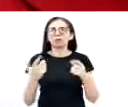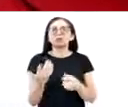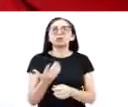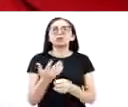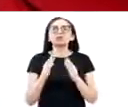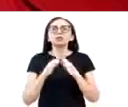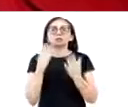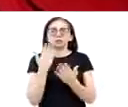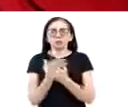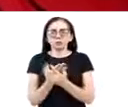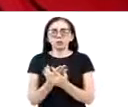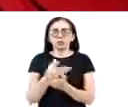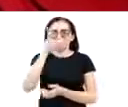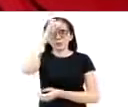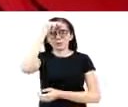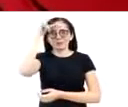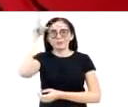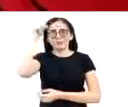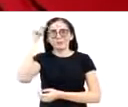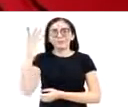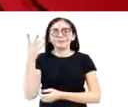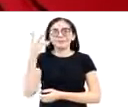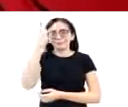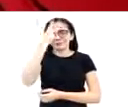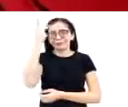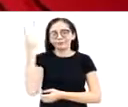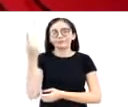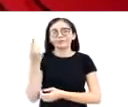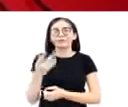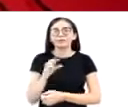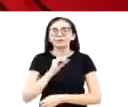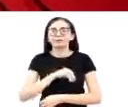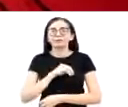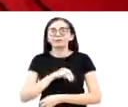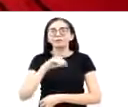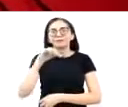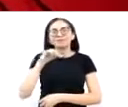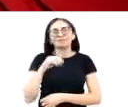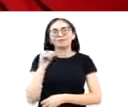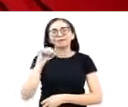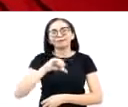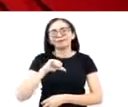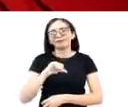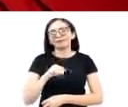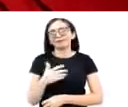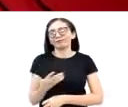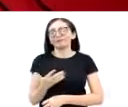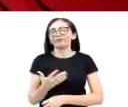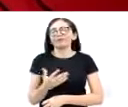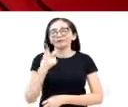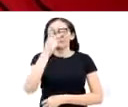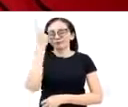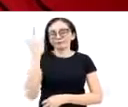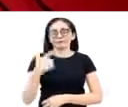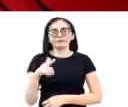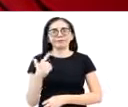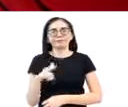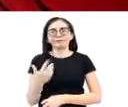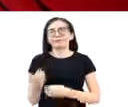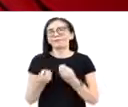das escolas públicas municipais são pessoas de baixa renda, são pessoas que não